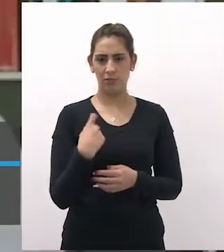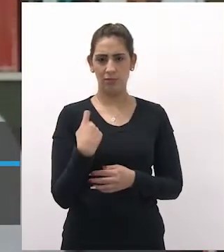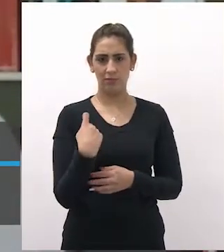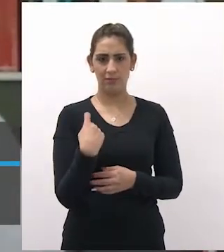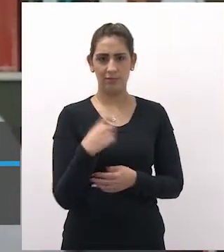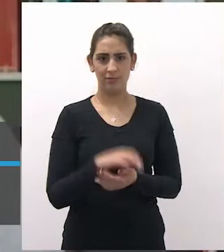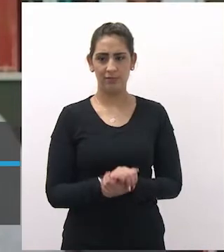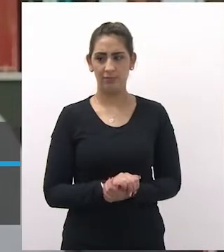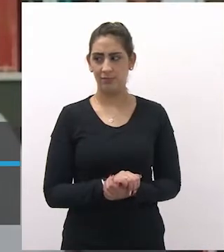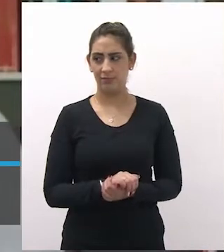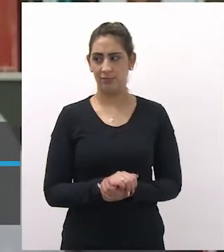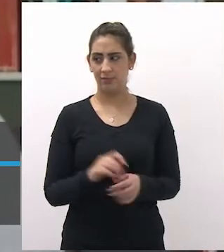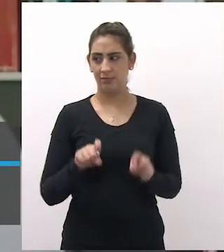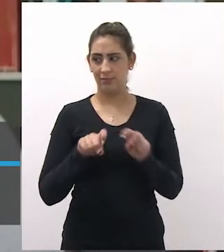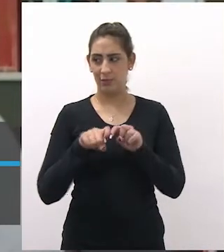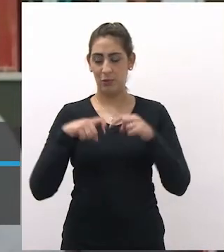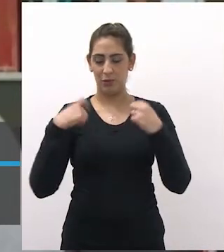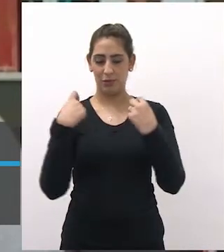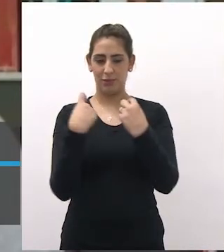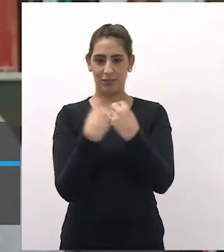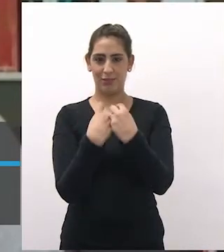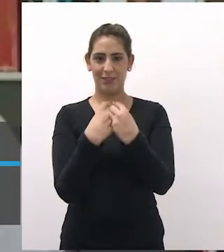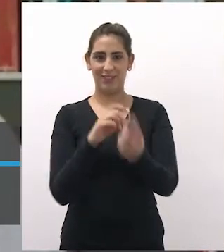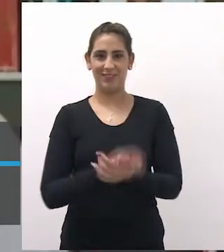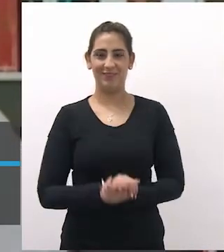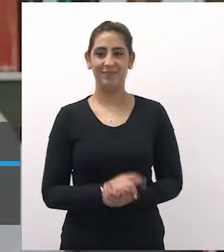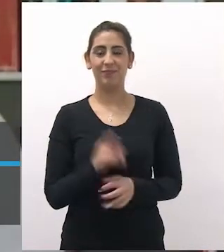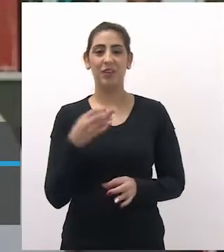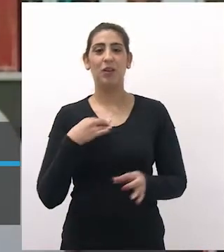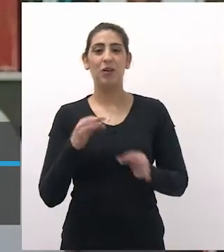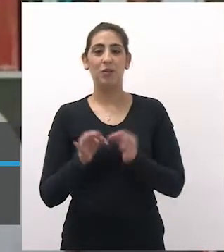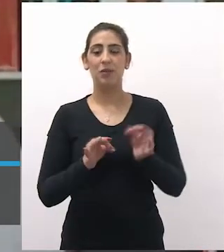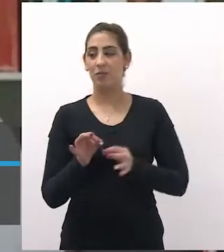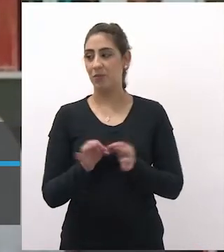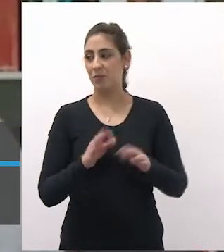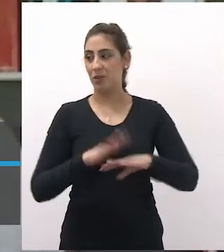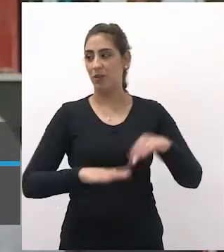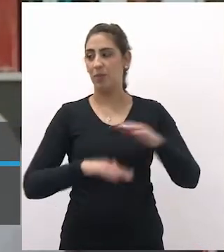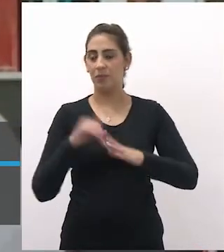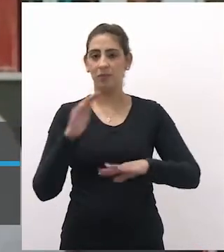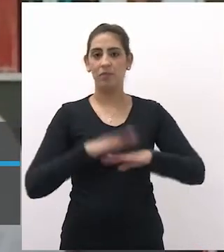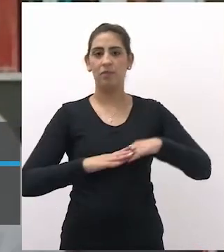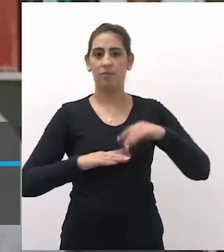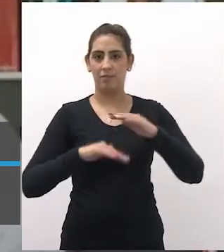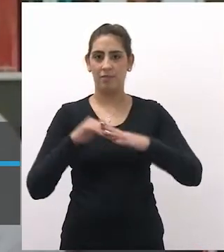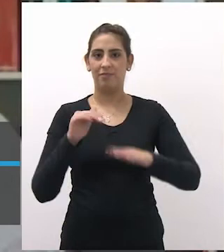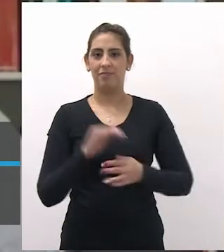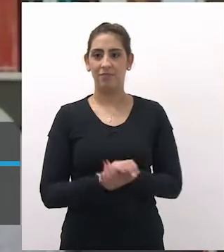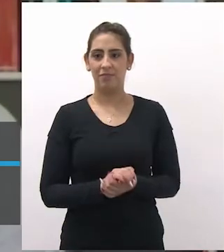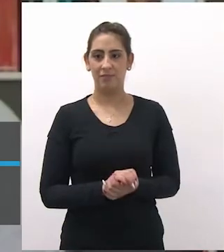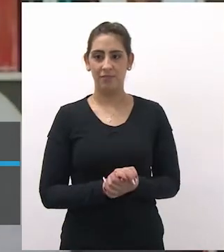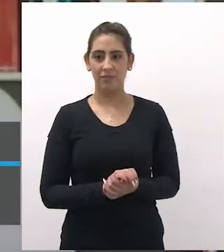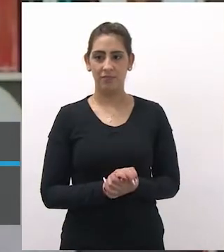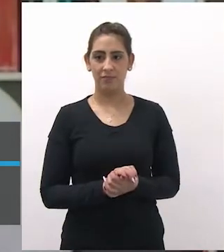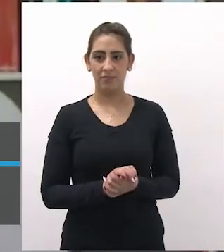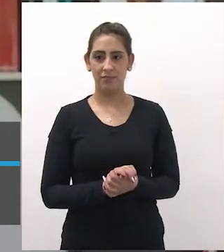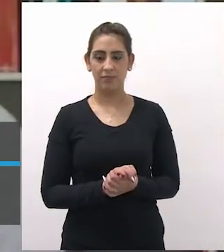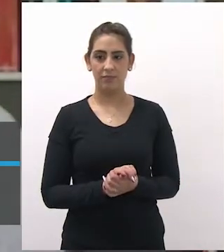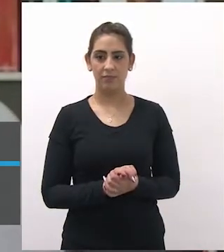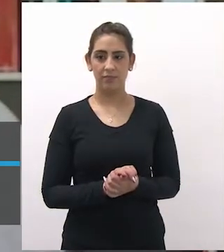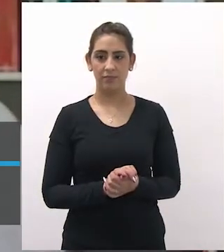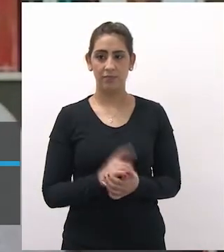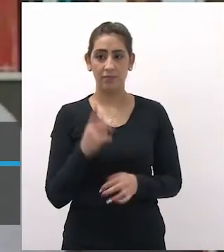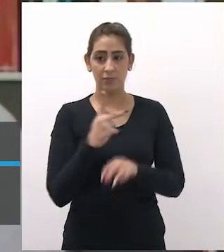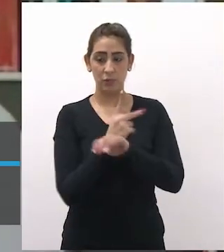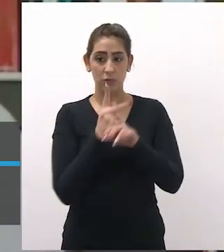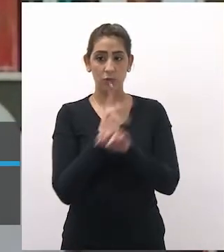meses intercalados, a gente discute uma obra, a gente tem sempre um cuidado, Edivane, de sempre